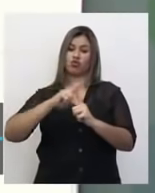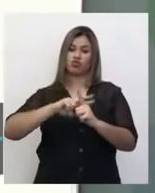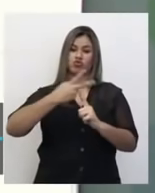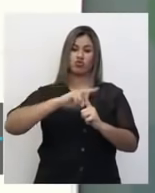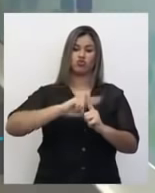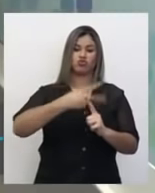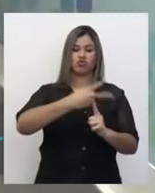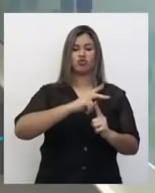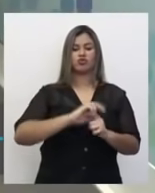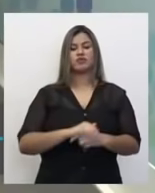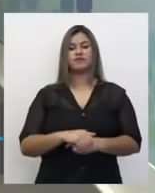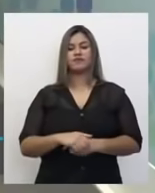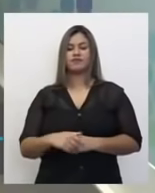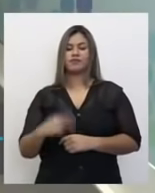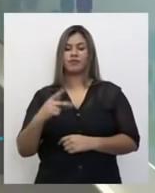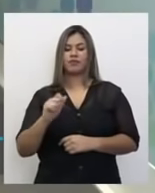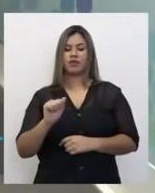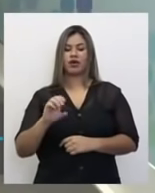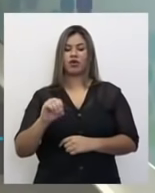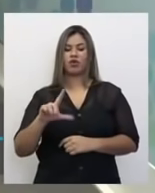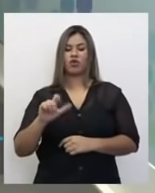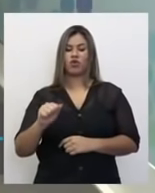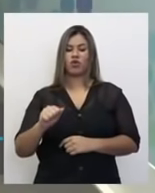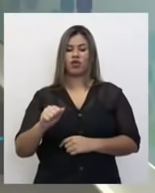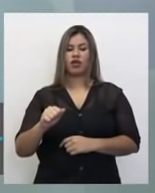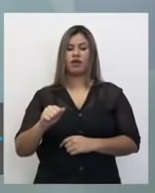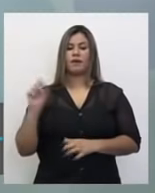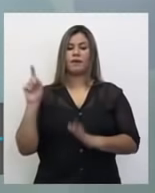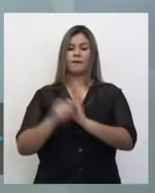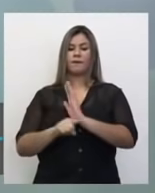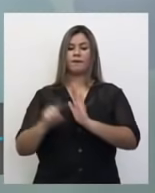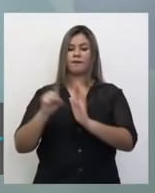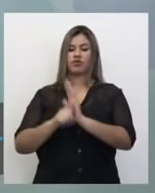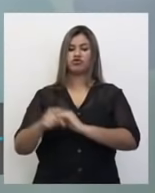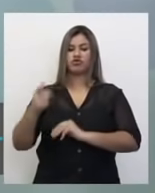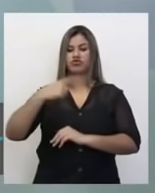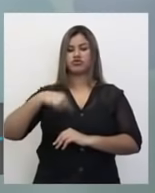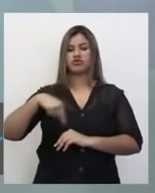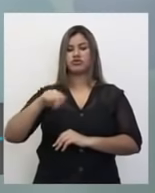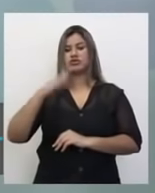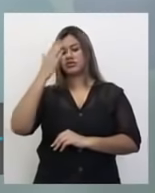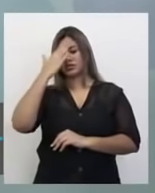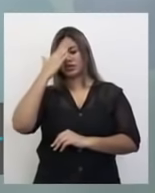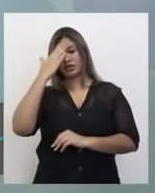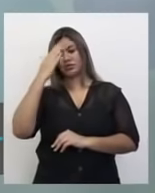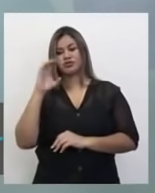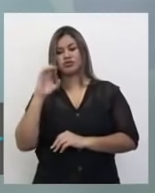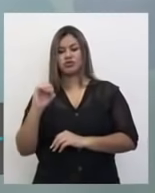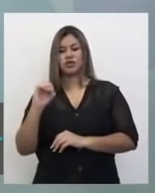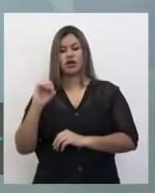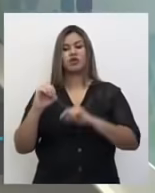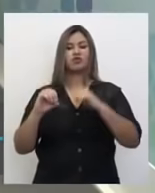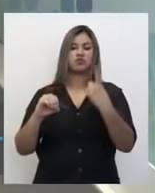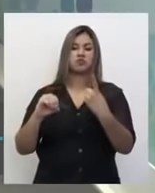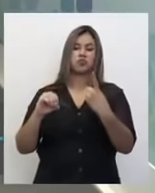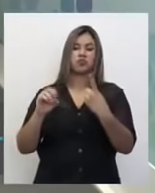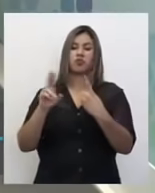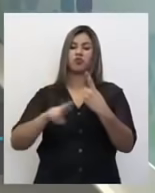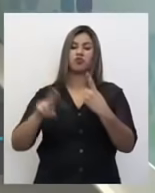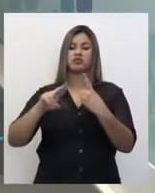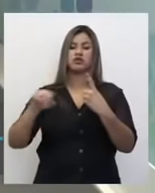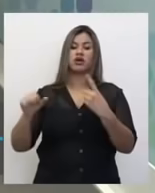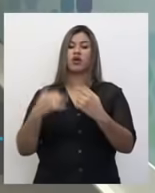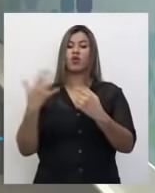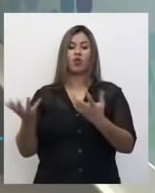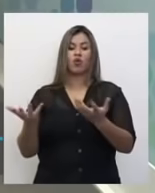tá? A Paola está perguntando, mas quando vamos saber se é para usar o zero ou um? Então,